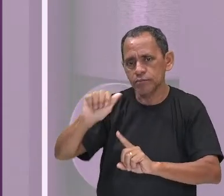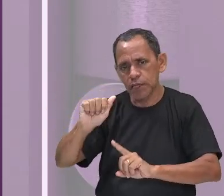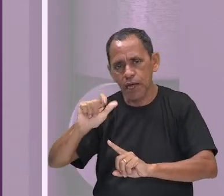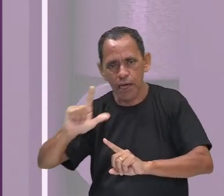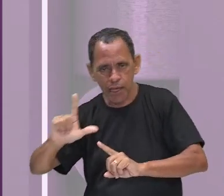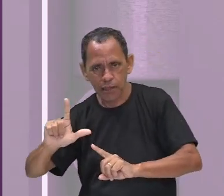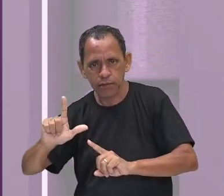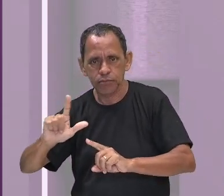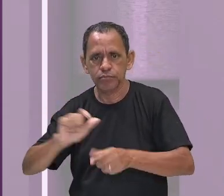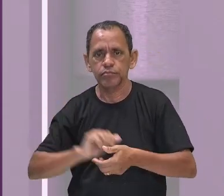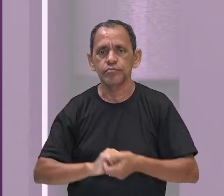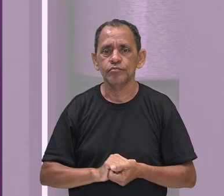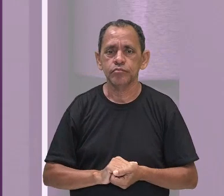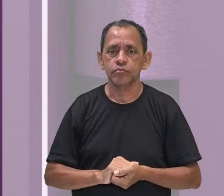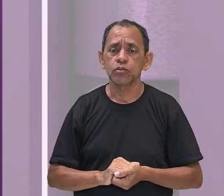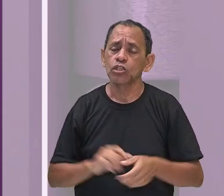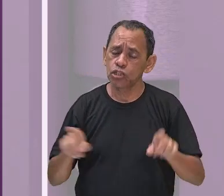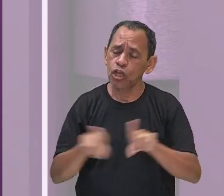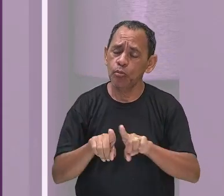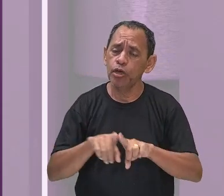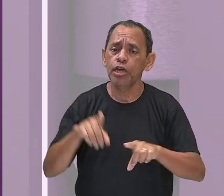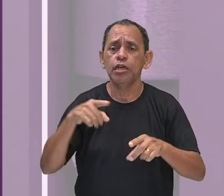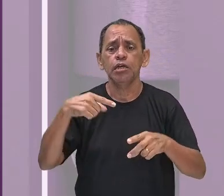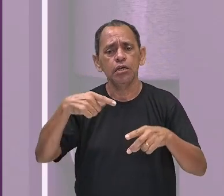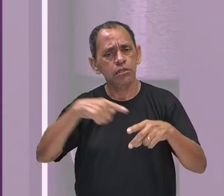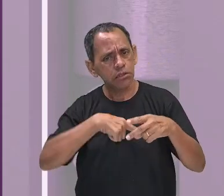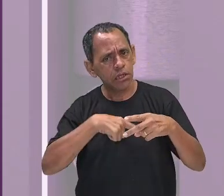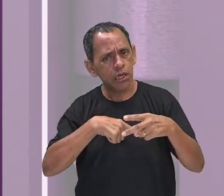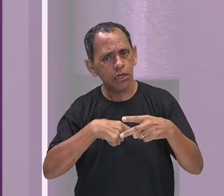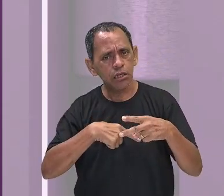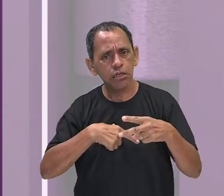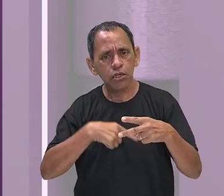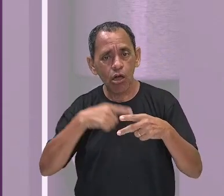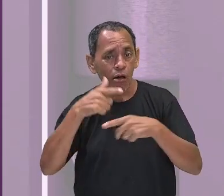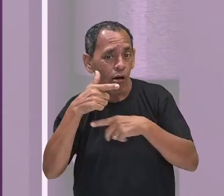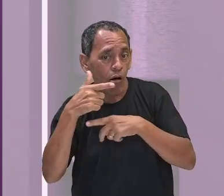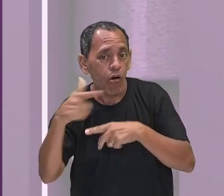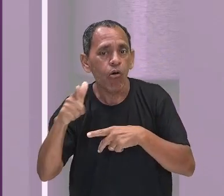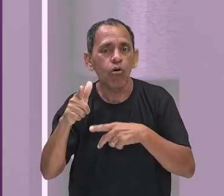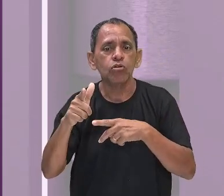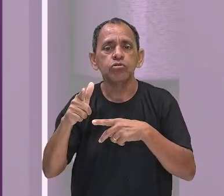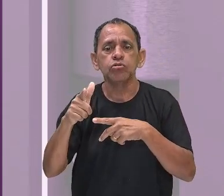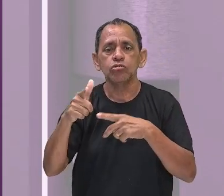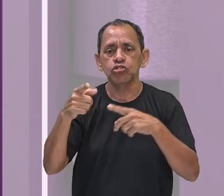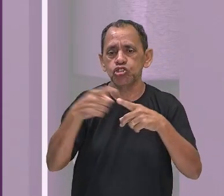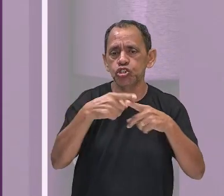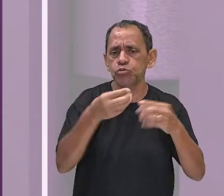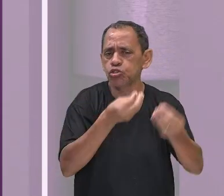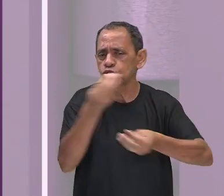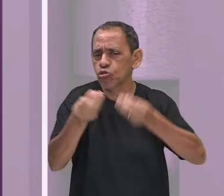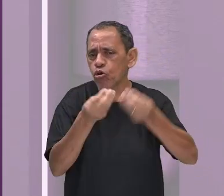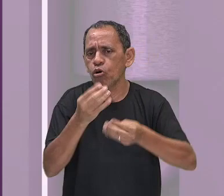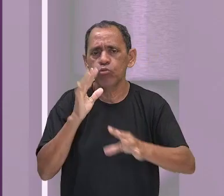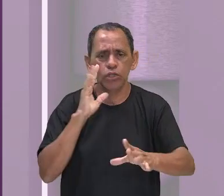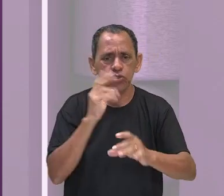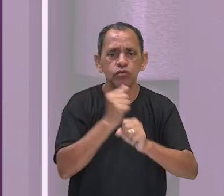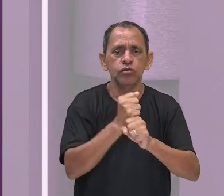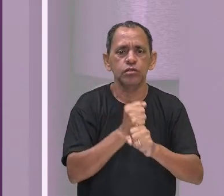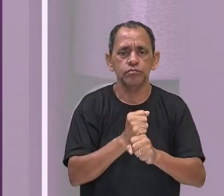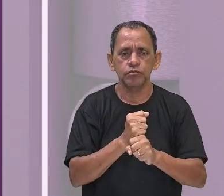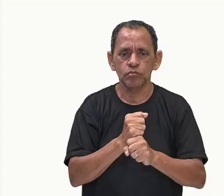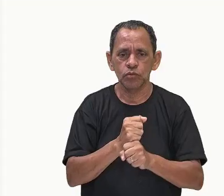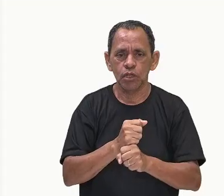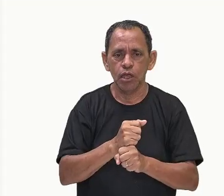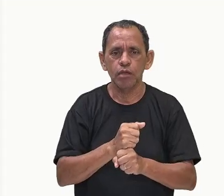vou já apresentar para vocês, que é um caminho mais curto para encontrar esse resultado. Primeiro nós vamos mostrar aí o caminho mais longo. Acompanhe